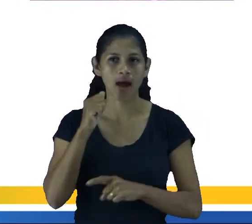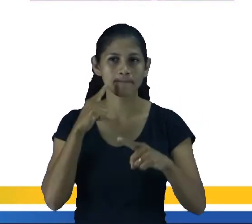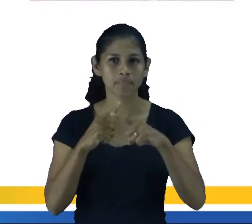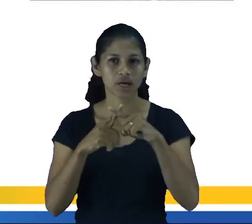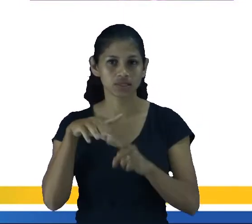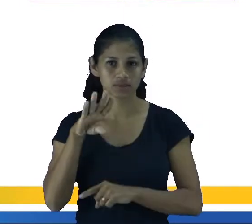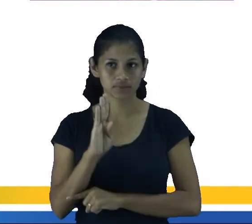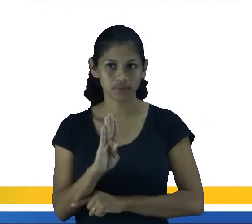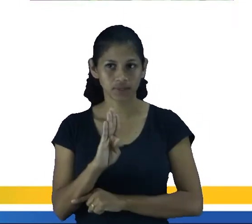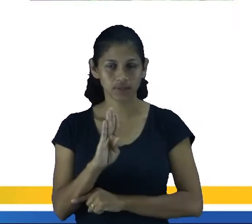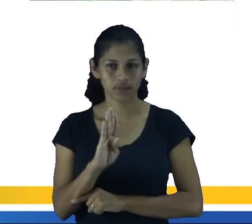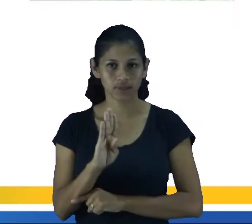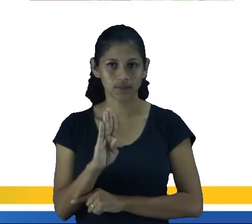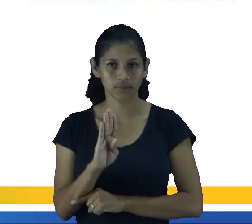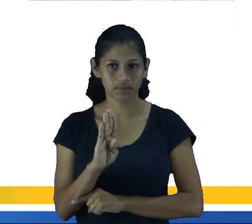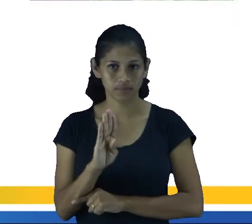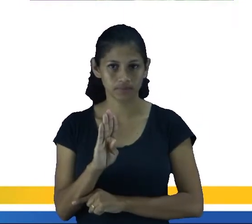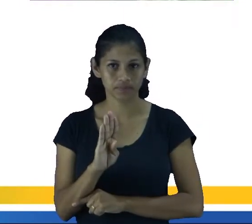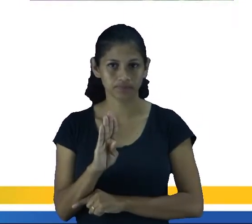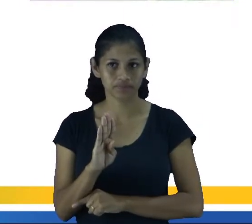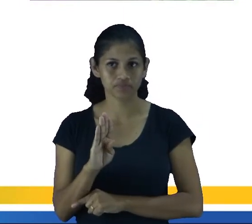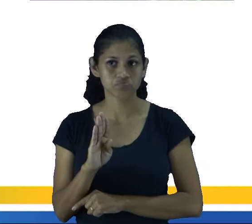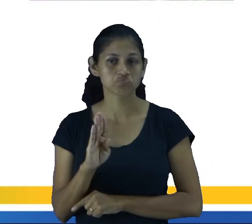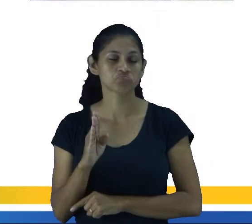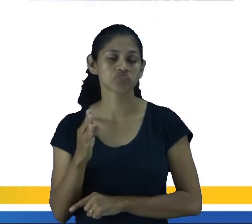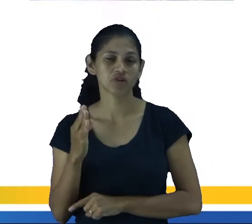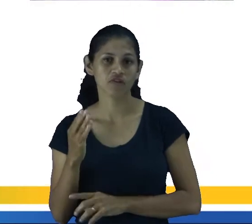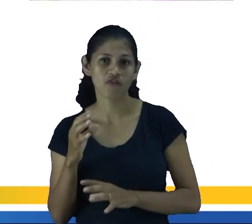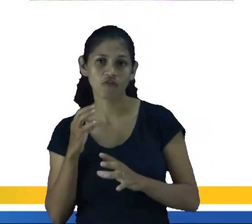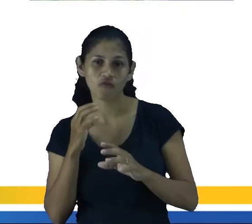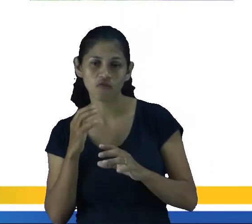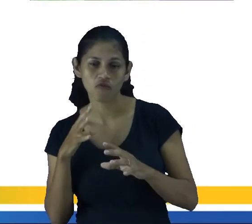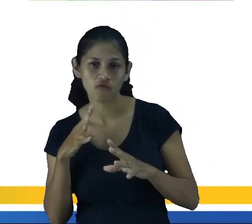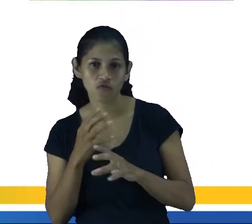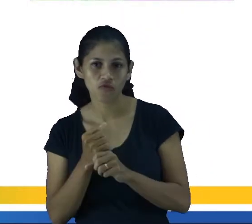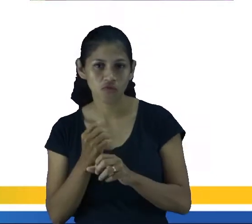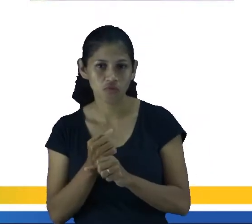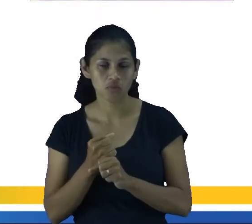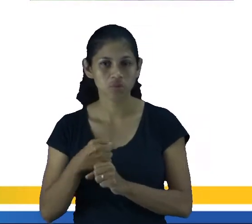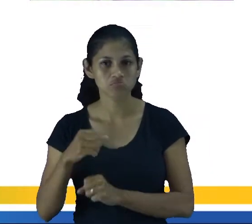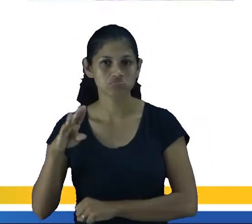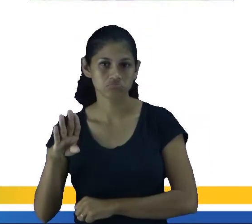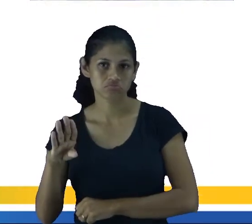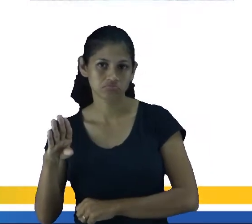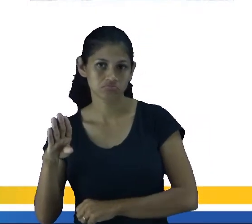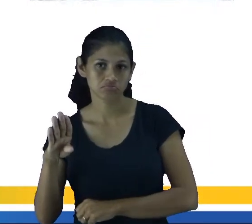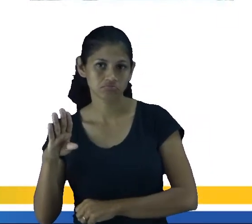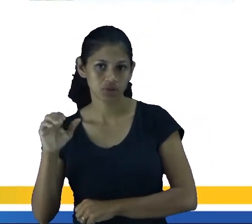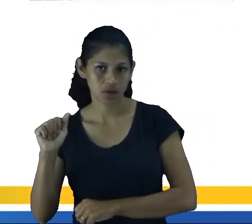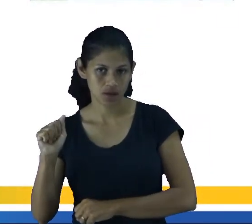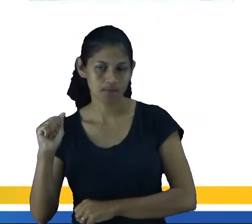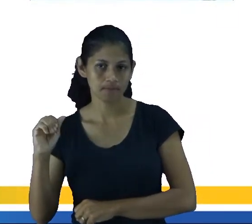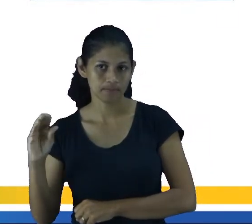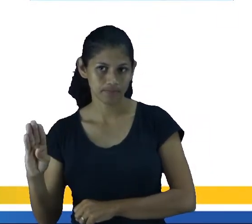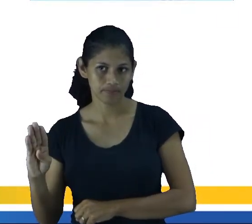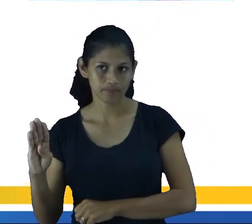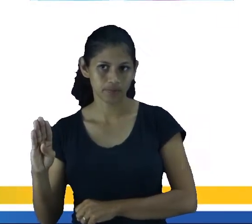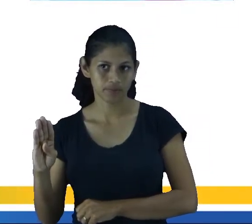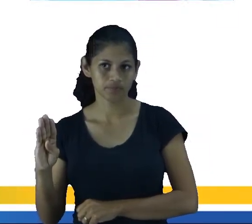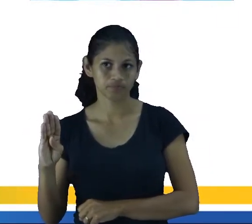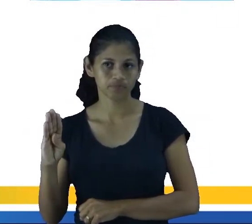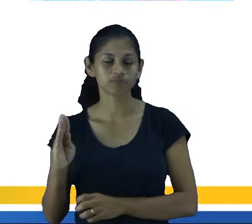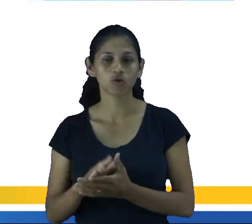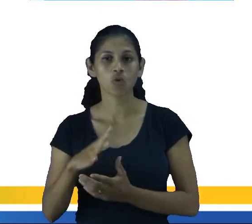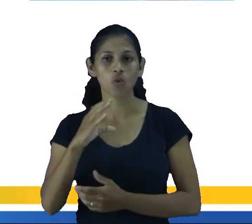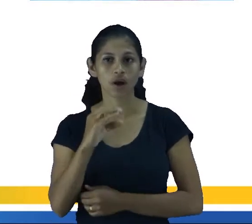com o B, a substância D, B, e as duas vão formar o quê? Uma única substância. Então, a gente tem aqui o carbono,